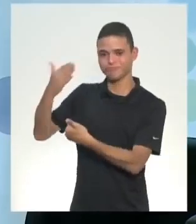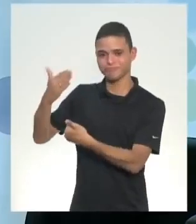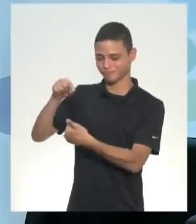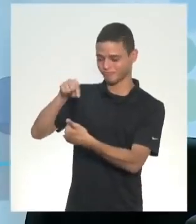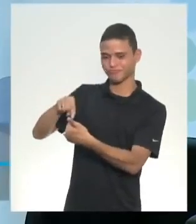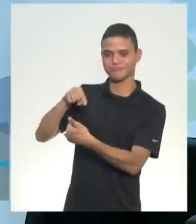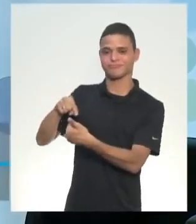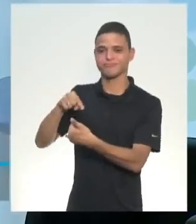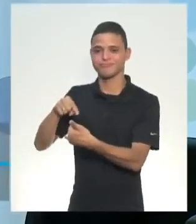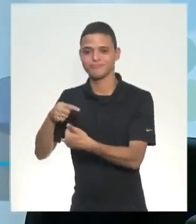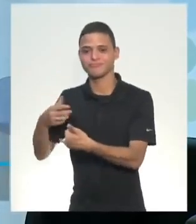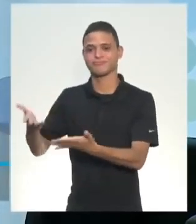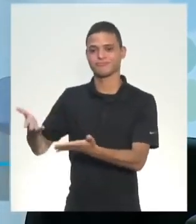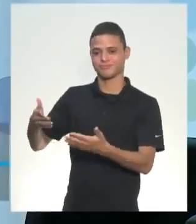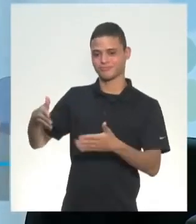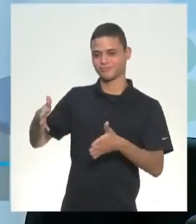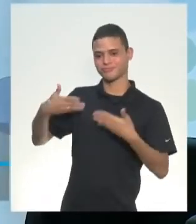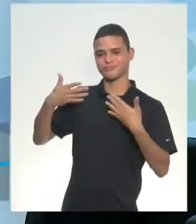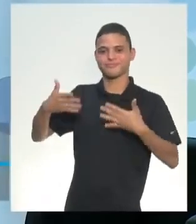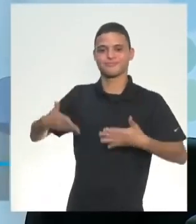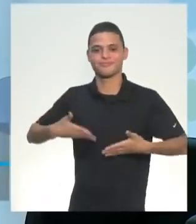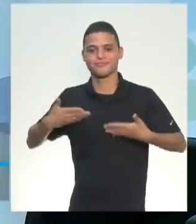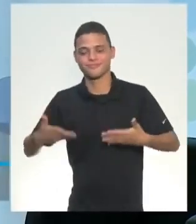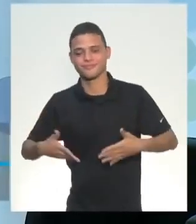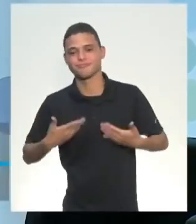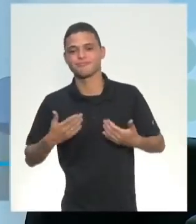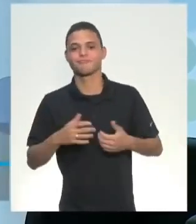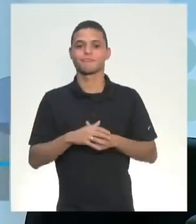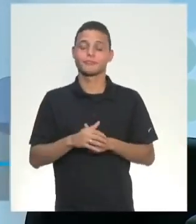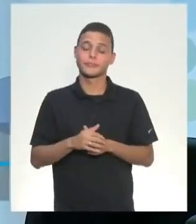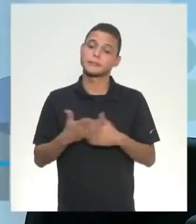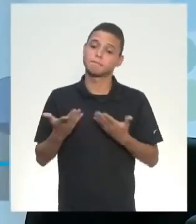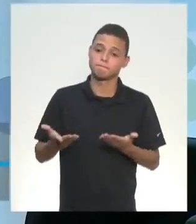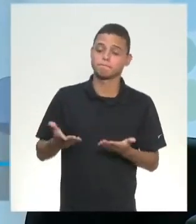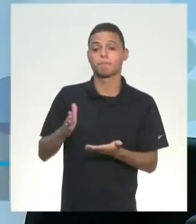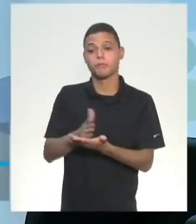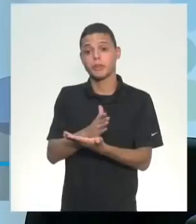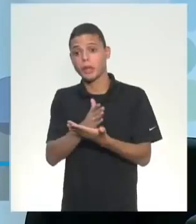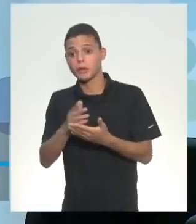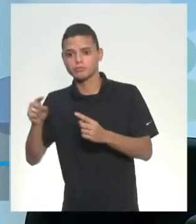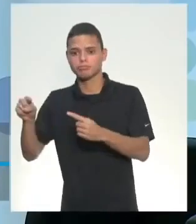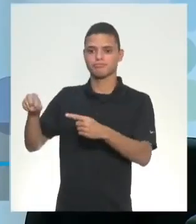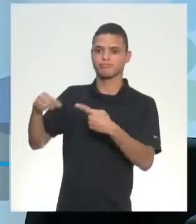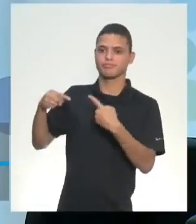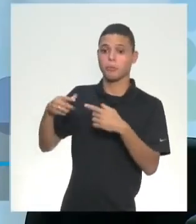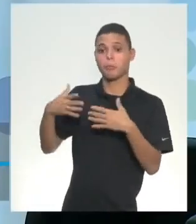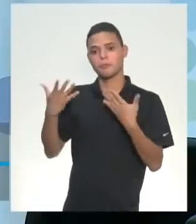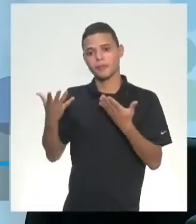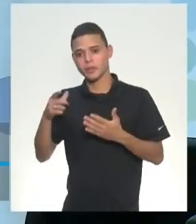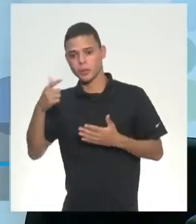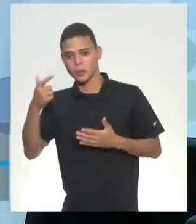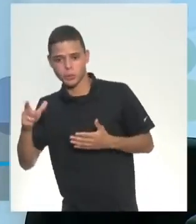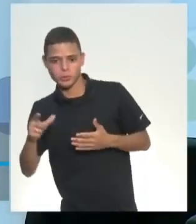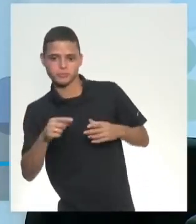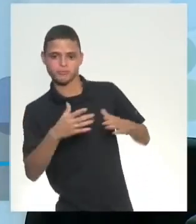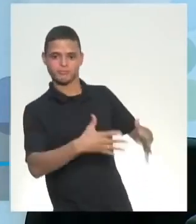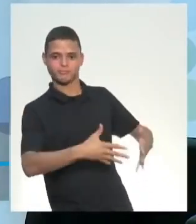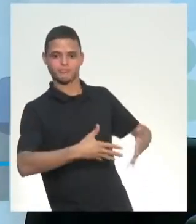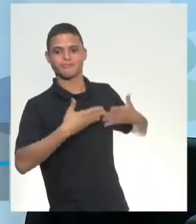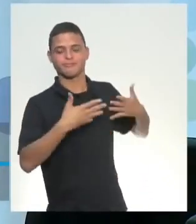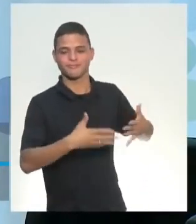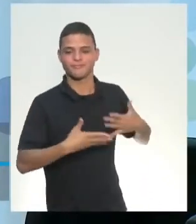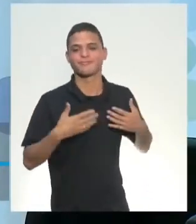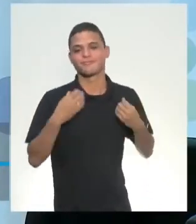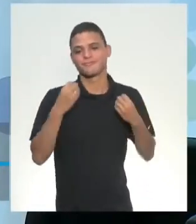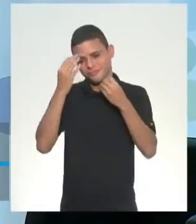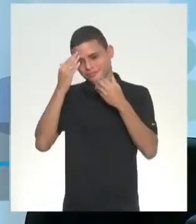ficam me metralhando na aula, eu não consigo trabalhar, né? Mas eu tenho professores aqui maravilhosos. Obrigada, viu, gente? Então, eu quero mandar